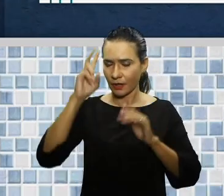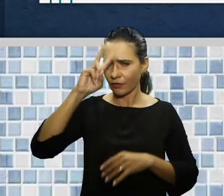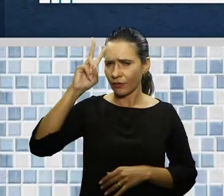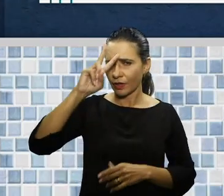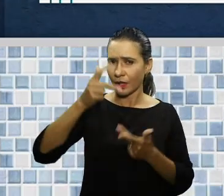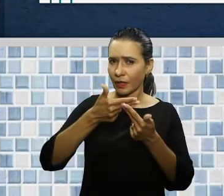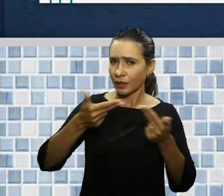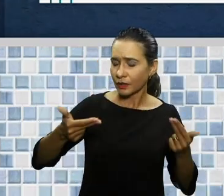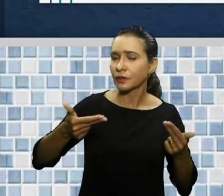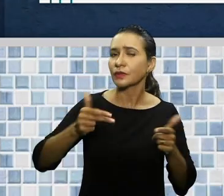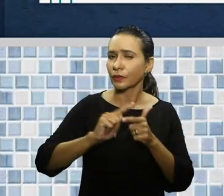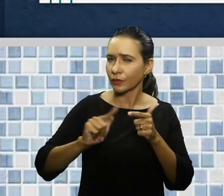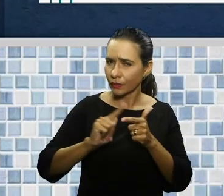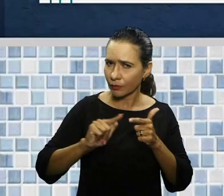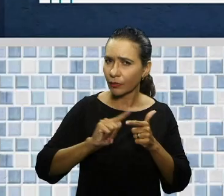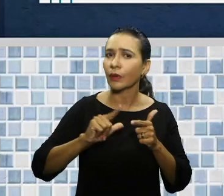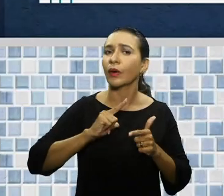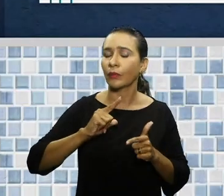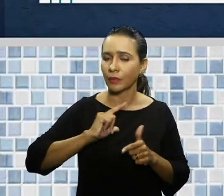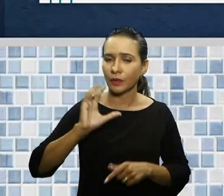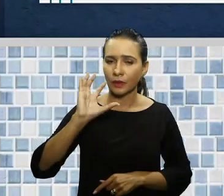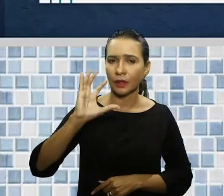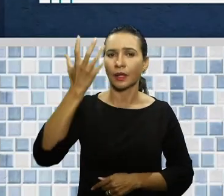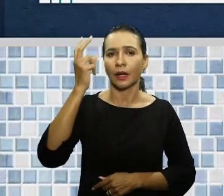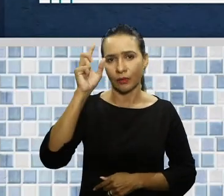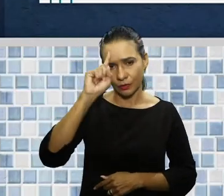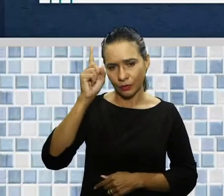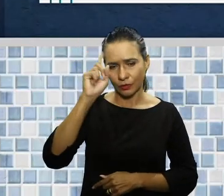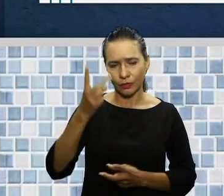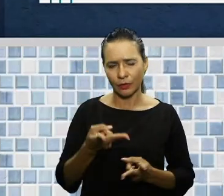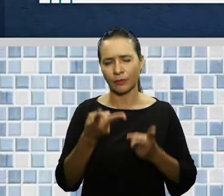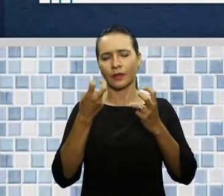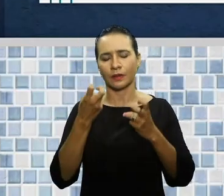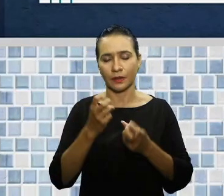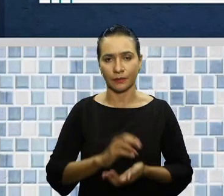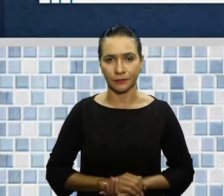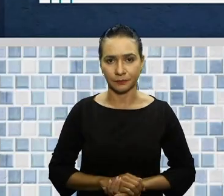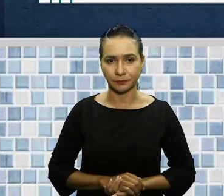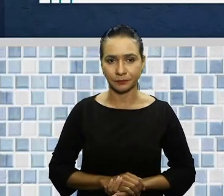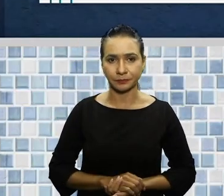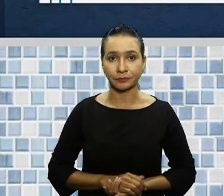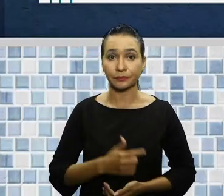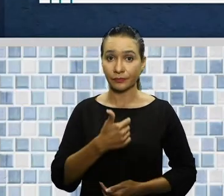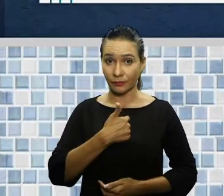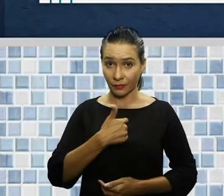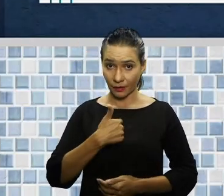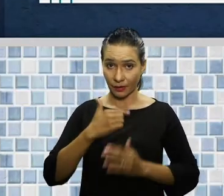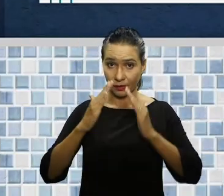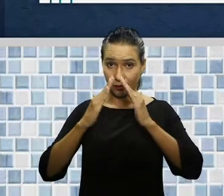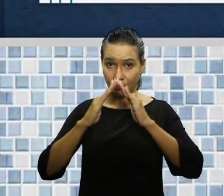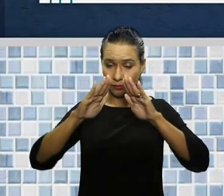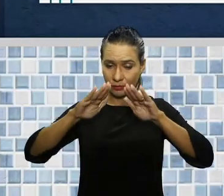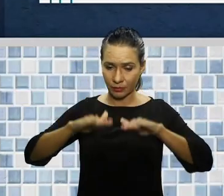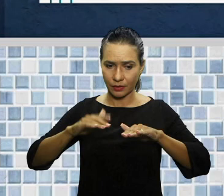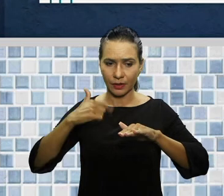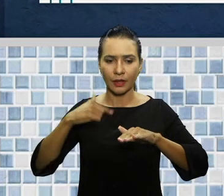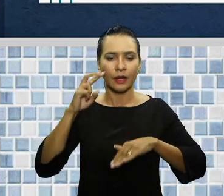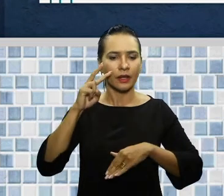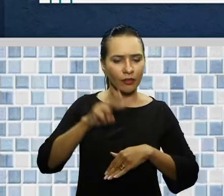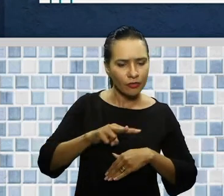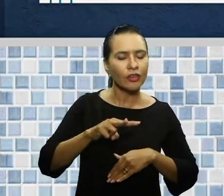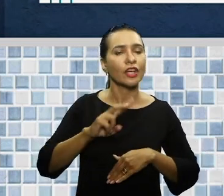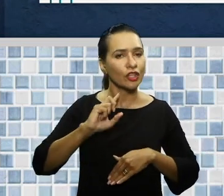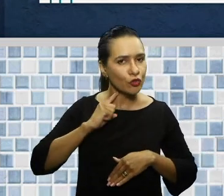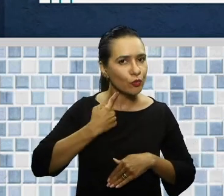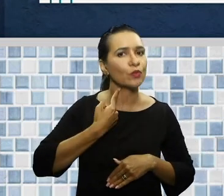algumas situações que eu vejo no meu bairro. Então, no meu bairro, eu vejo lixo jogado